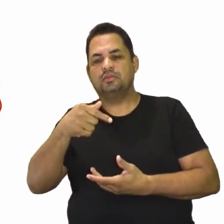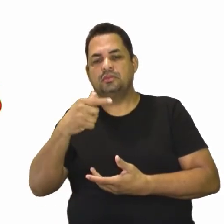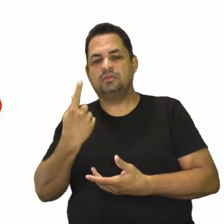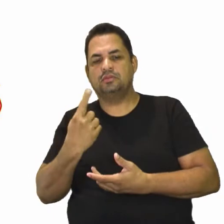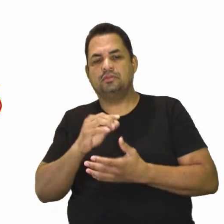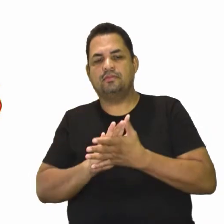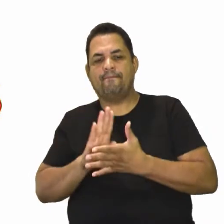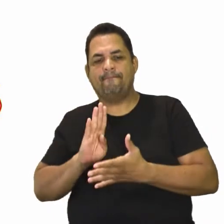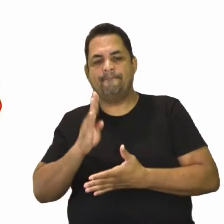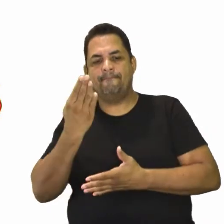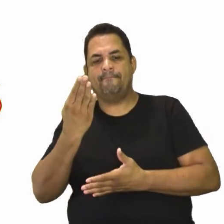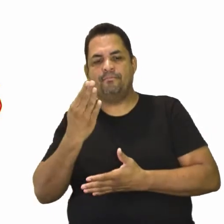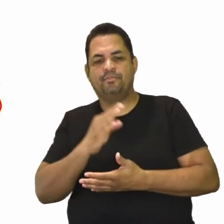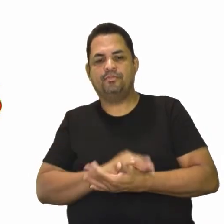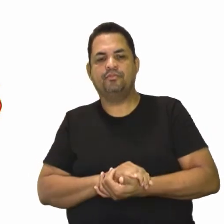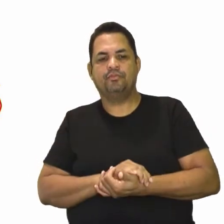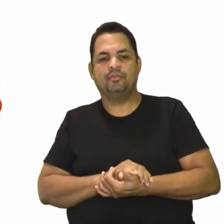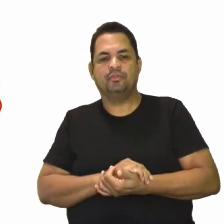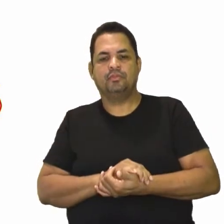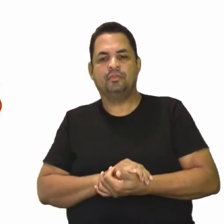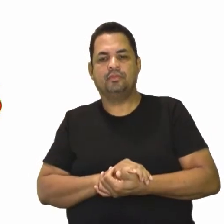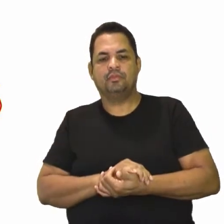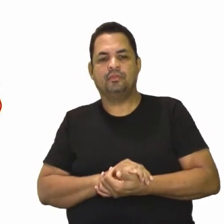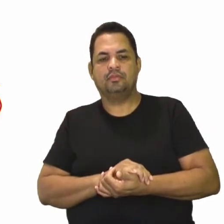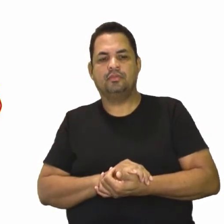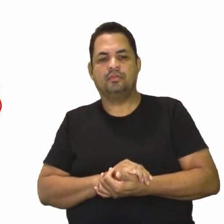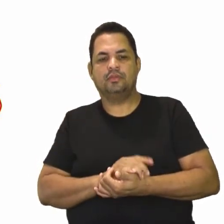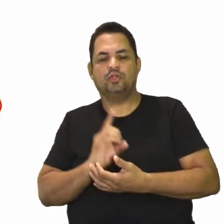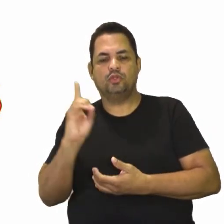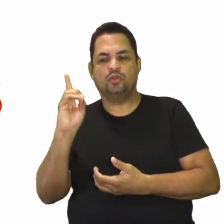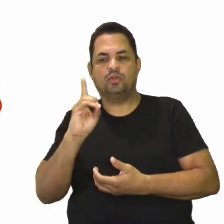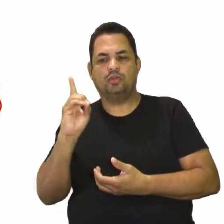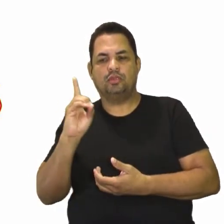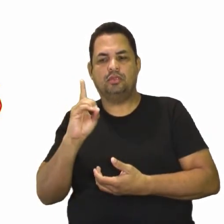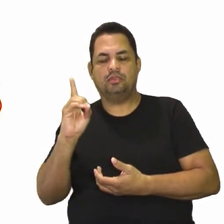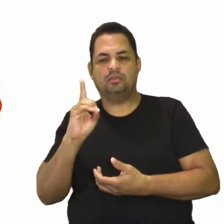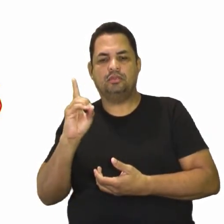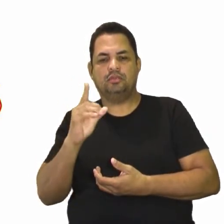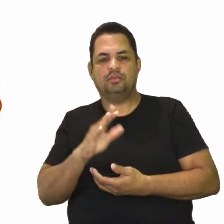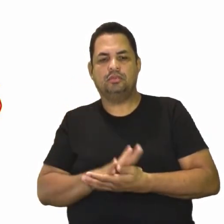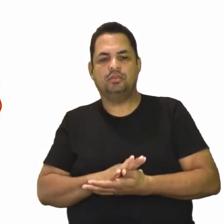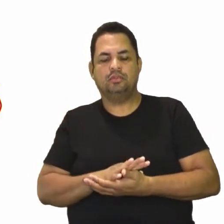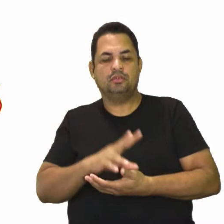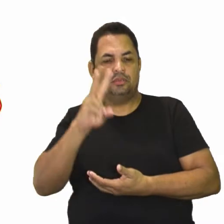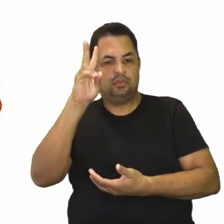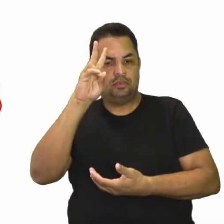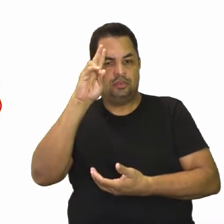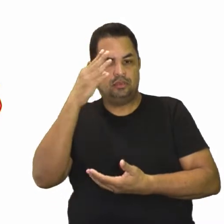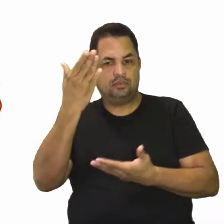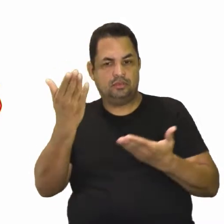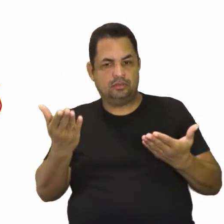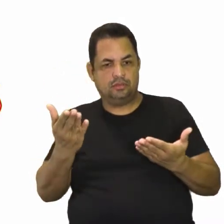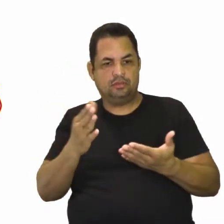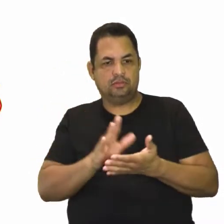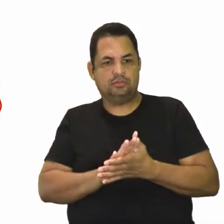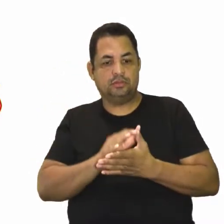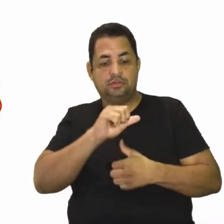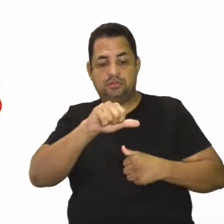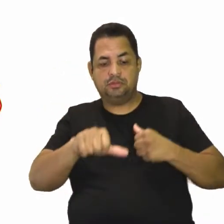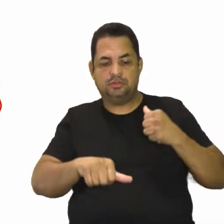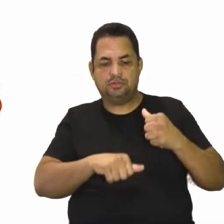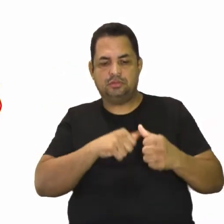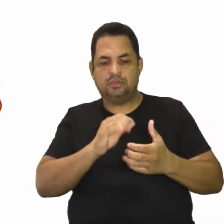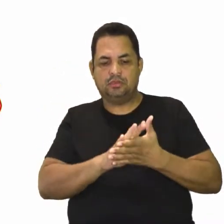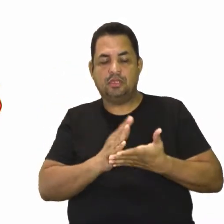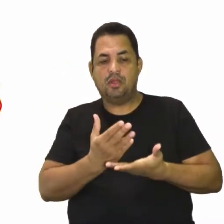105,171 bilhões de dólares. Eu quero lembrar vocês que o dólar aí não está convertido para o